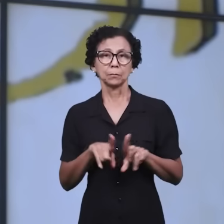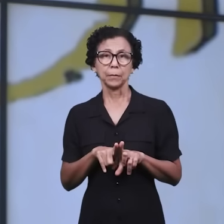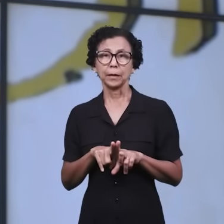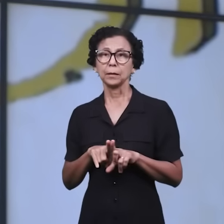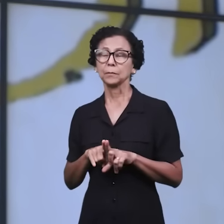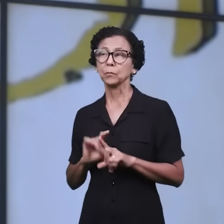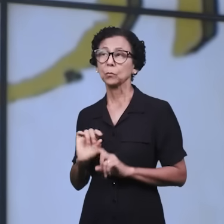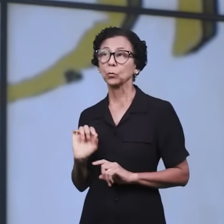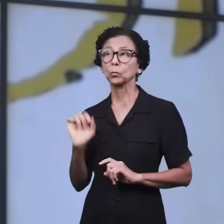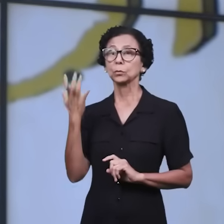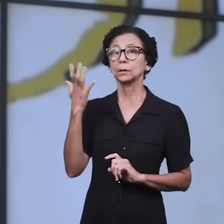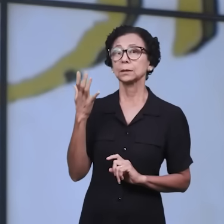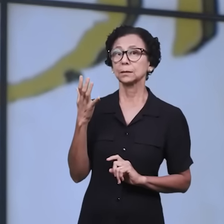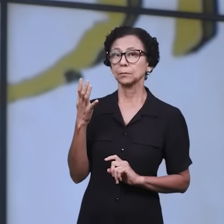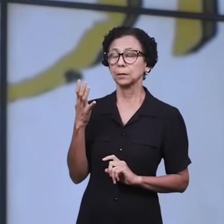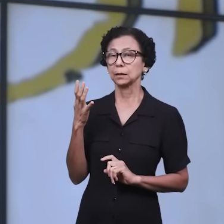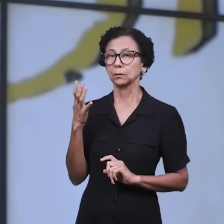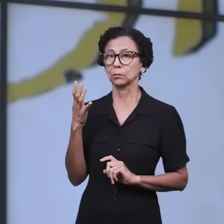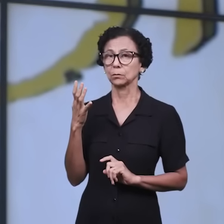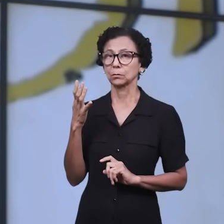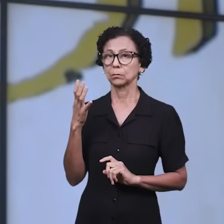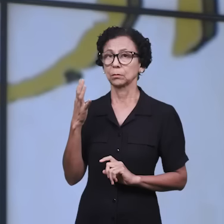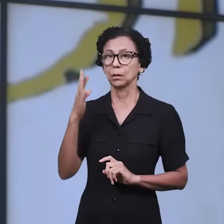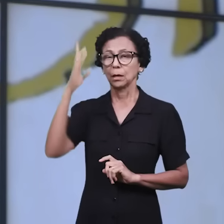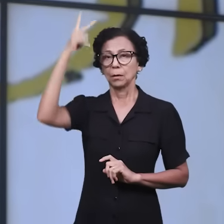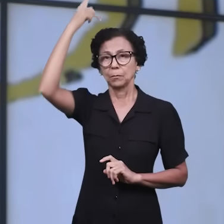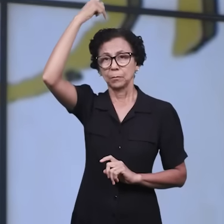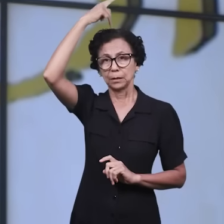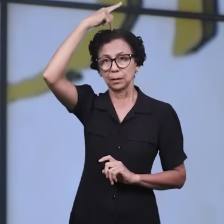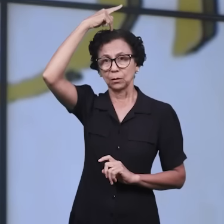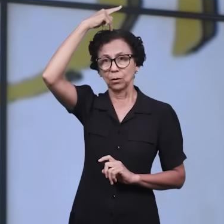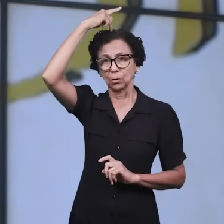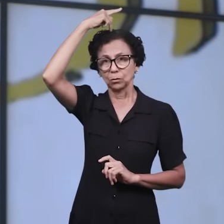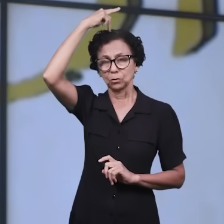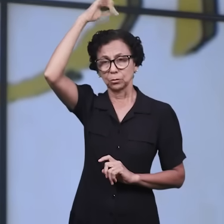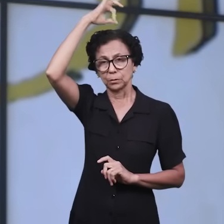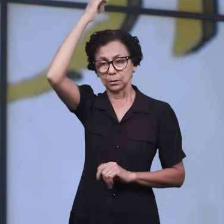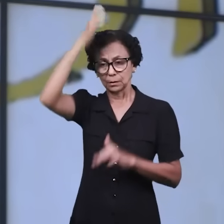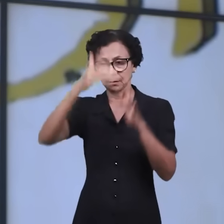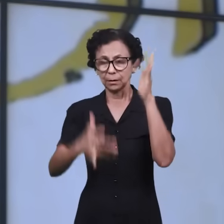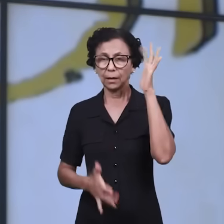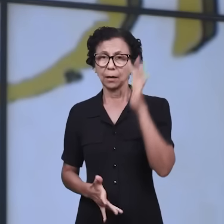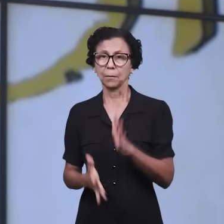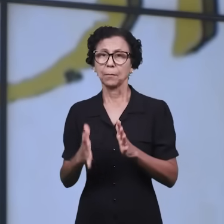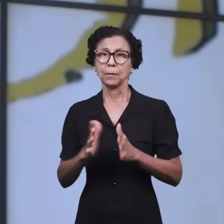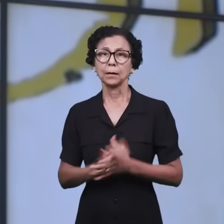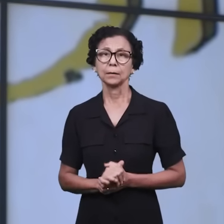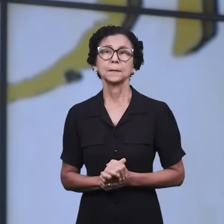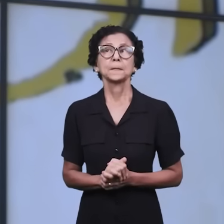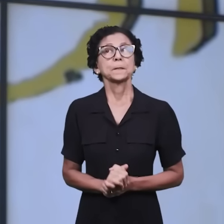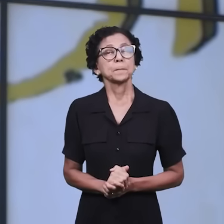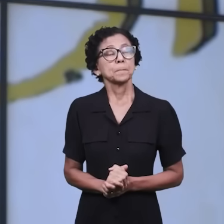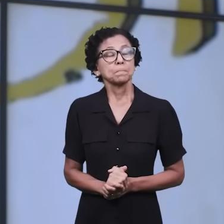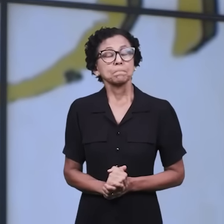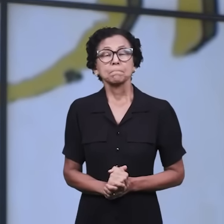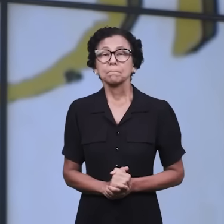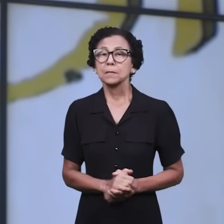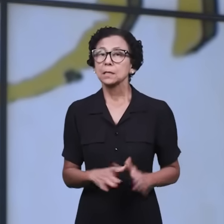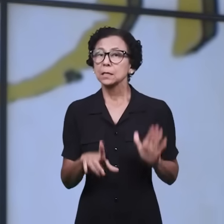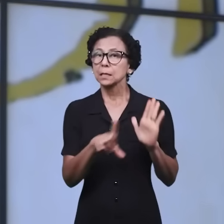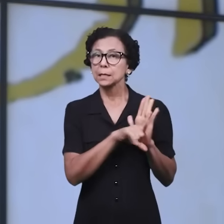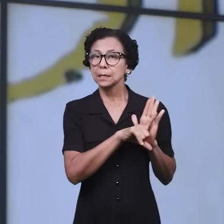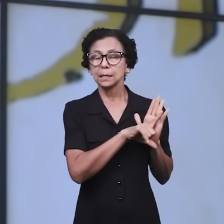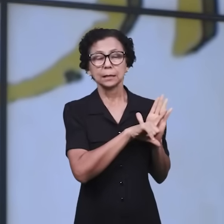Pentecostes seria algo diferente. Não estava ligado à letra, não estava ligado à lei, era um novo tempo que o Senhor